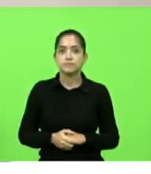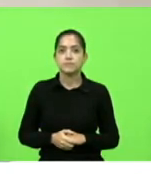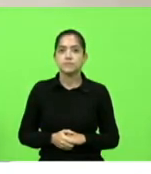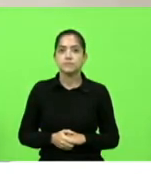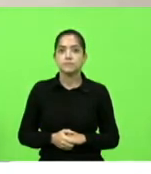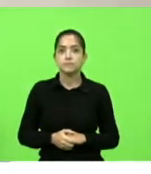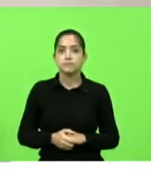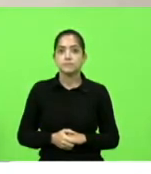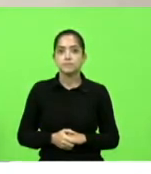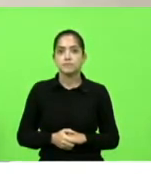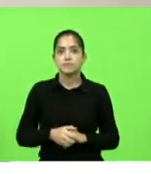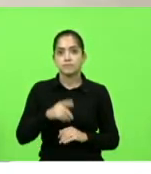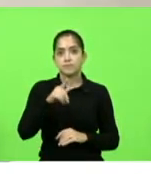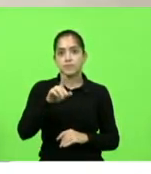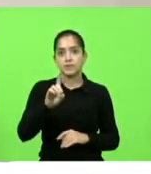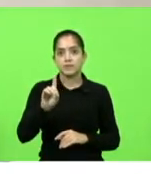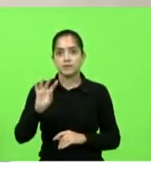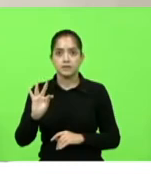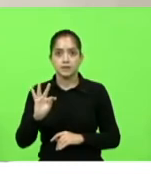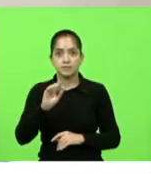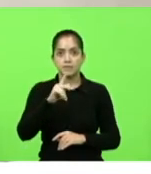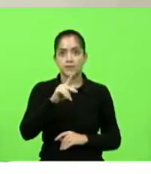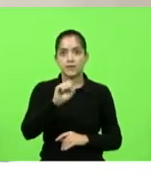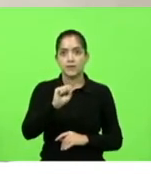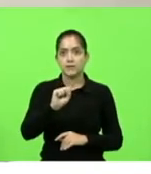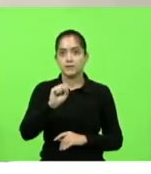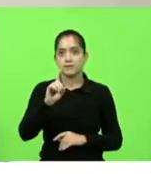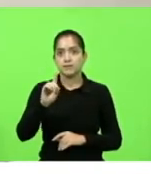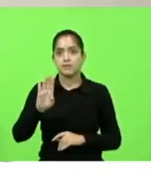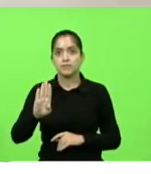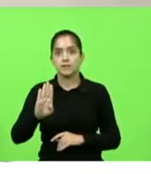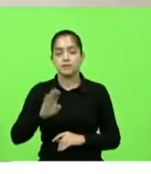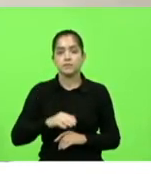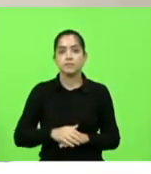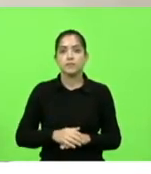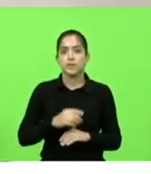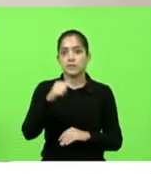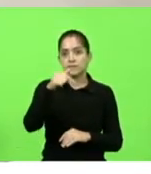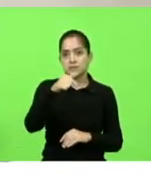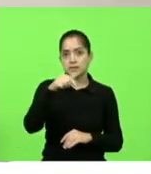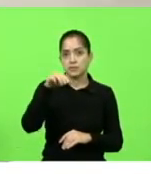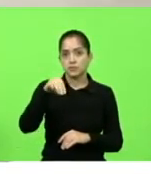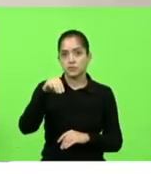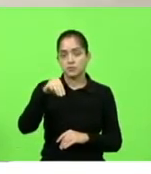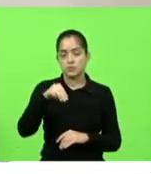Bloco PDT, PSDB, republicanos, 7 minutos e 30 segundos.